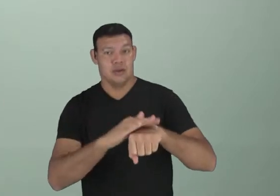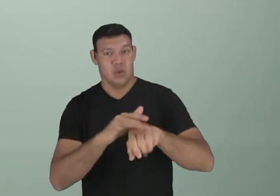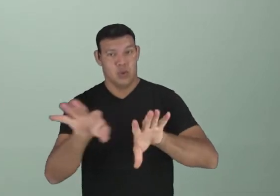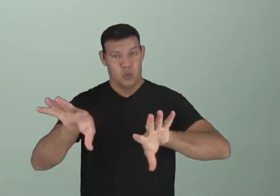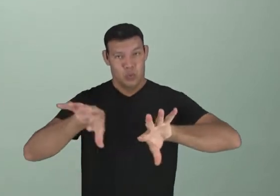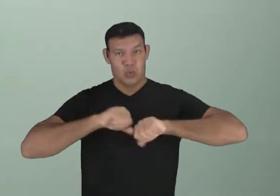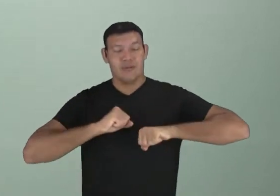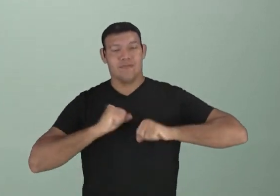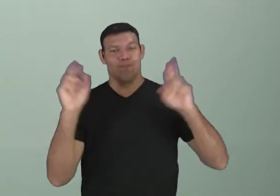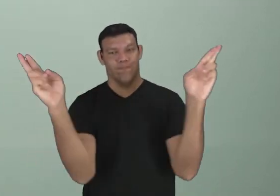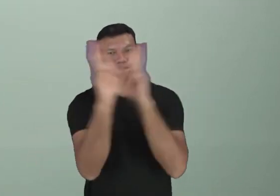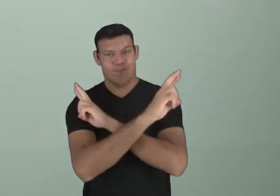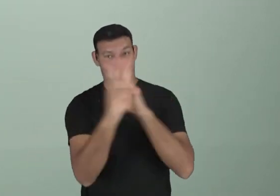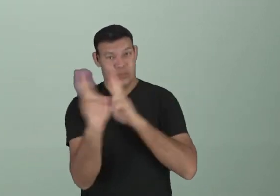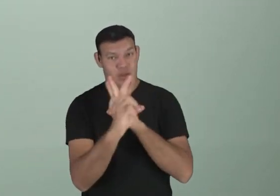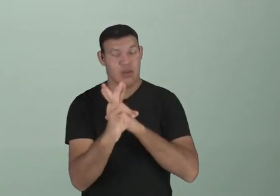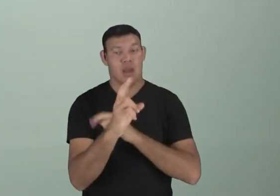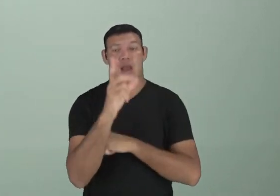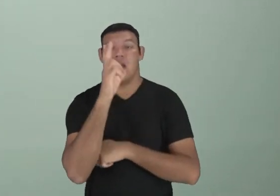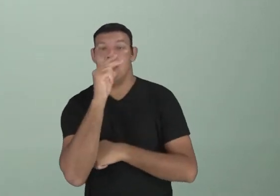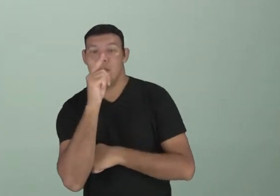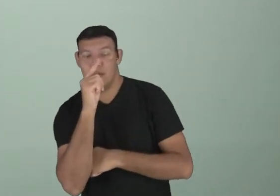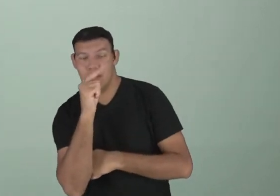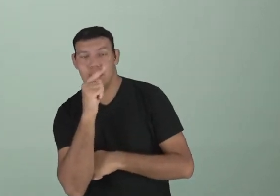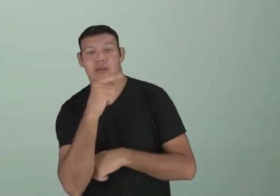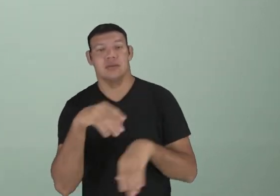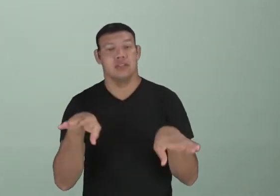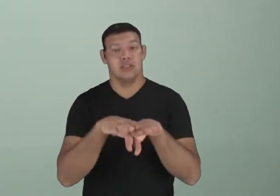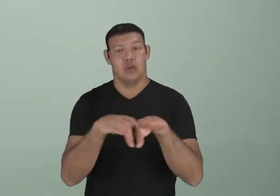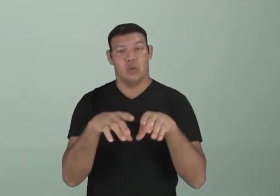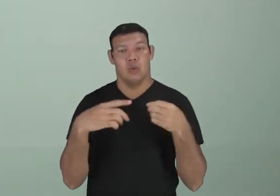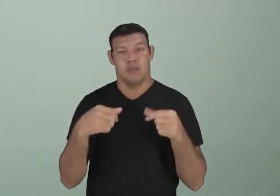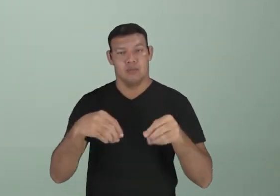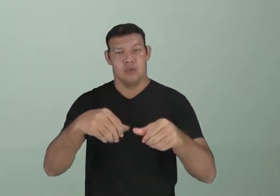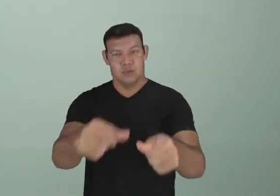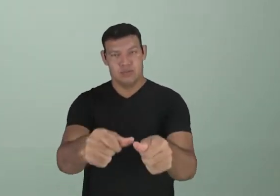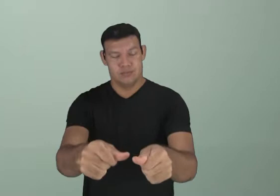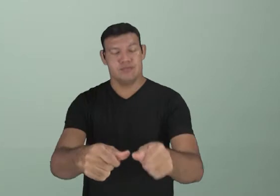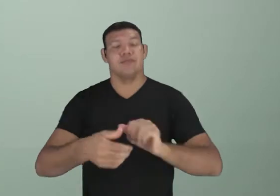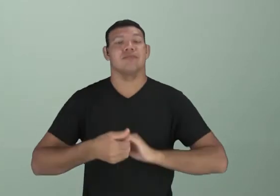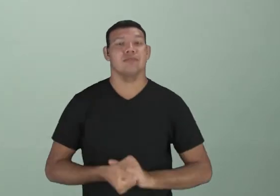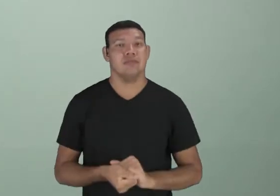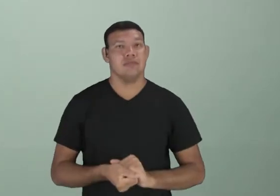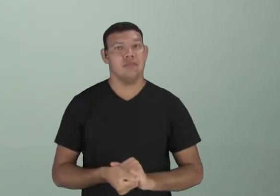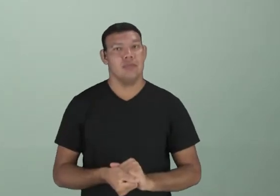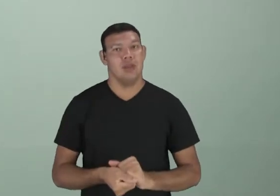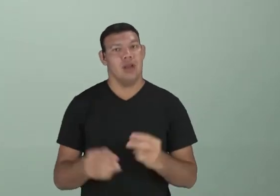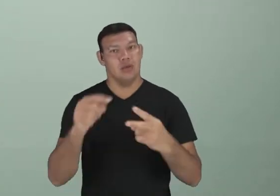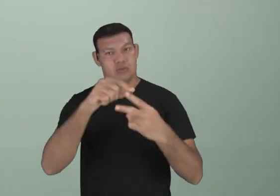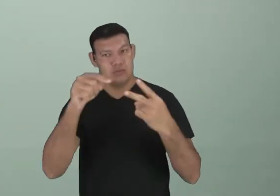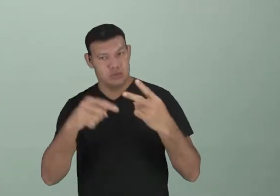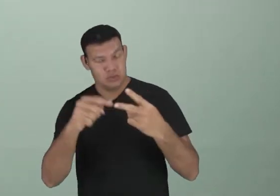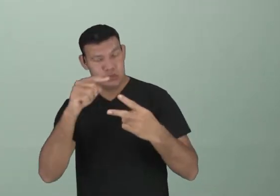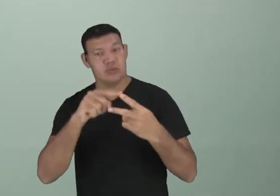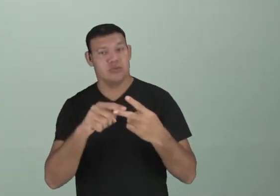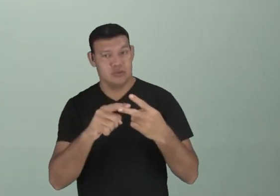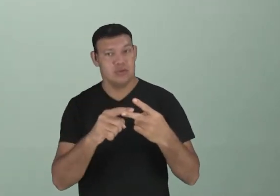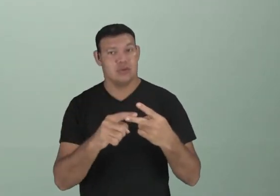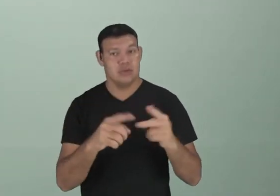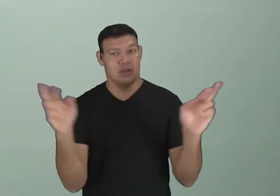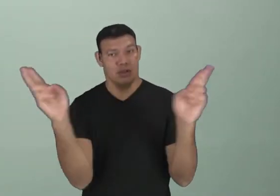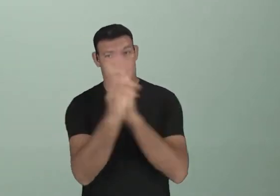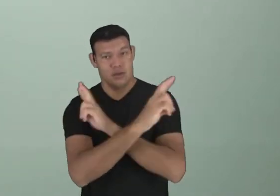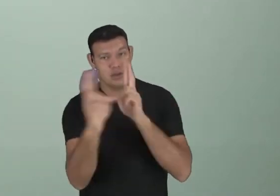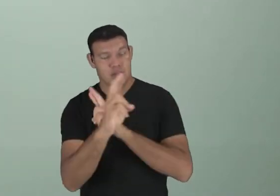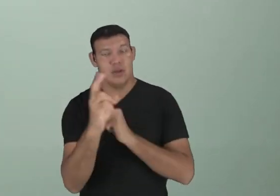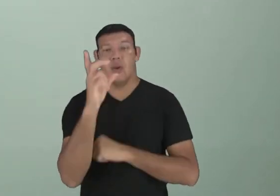infecciosas veiculadas pela água e pelo solo, tá? Nós vamos aqui discutir duas doenças veiculadas pela água e duas